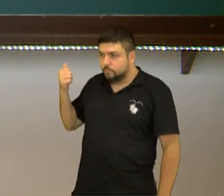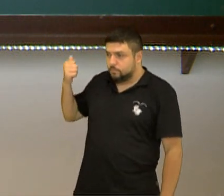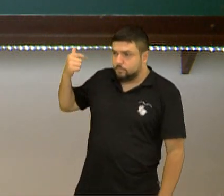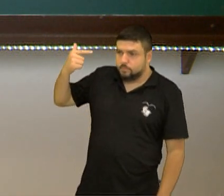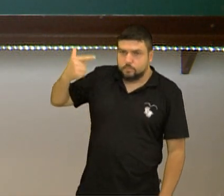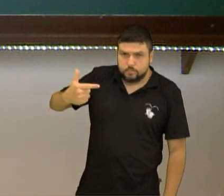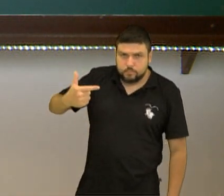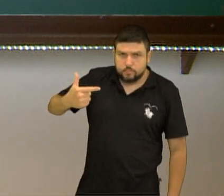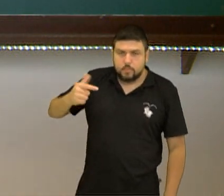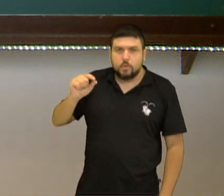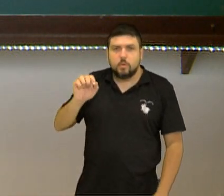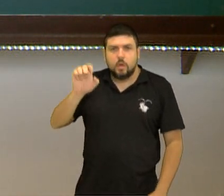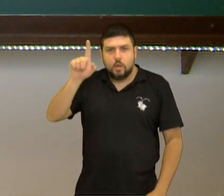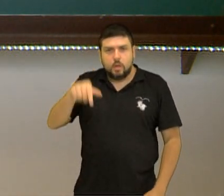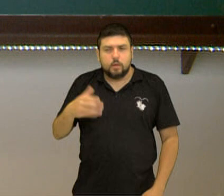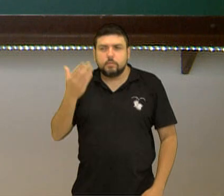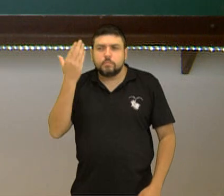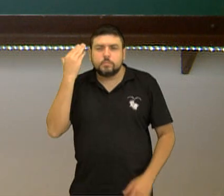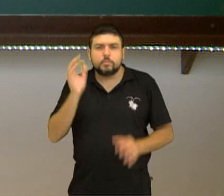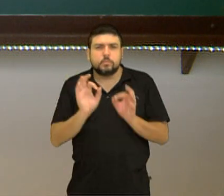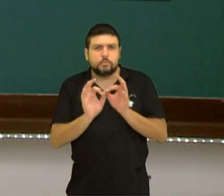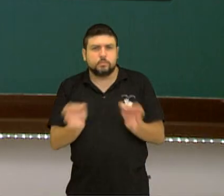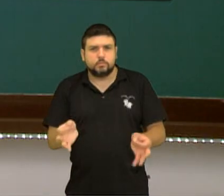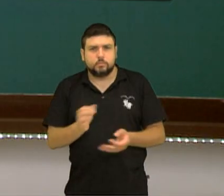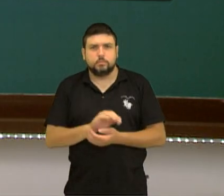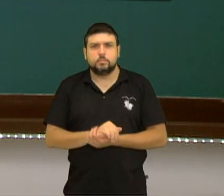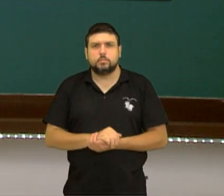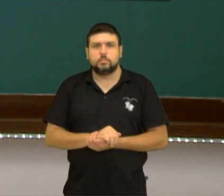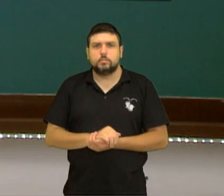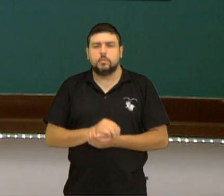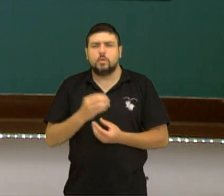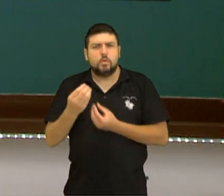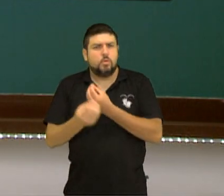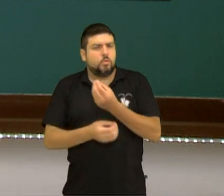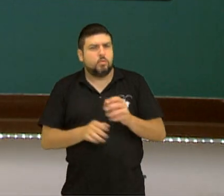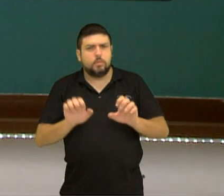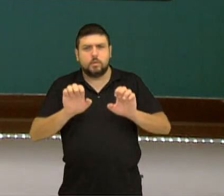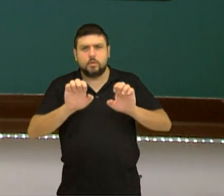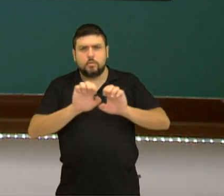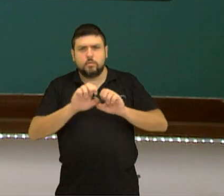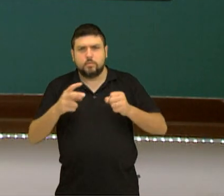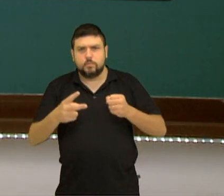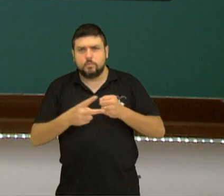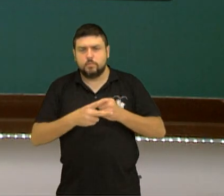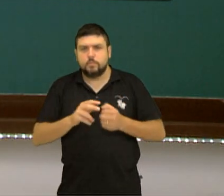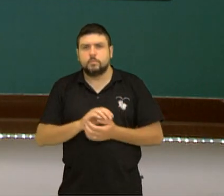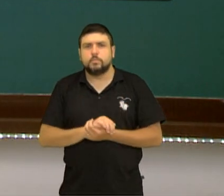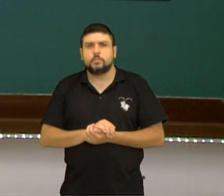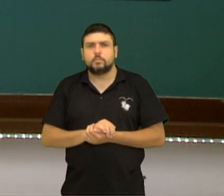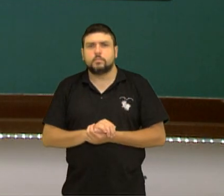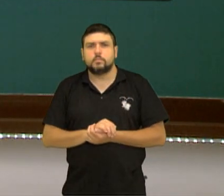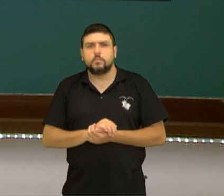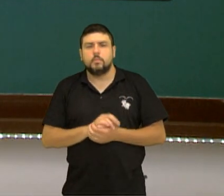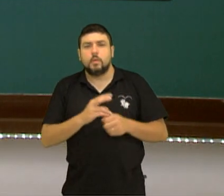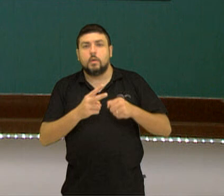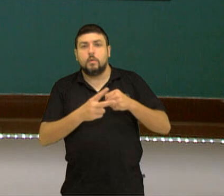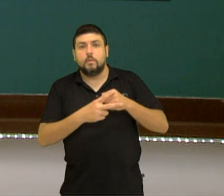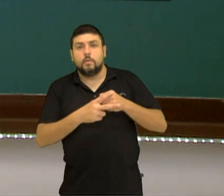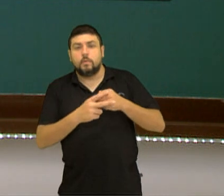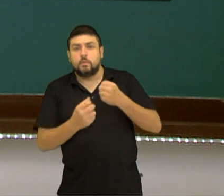simples. Veja agora como é que é a estrutura desse tempo verbal. O verbo auxiliar é o